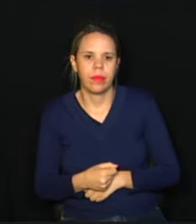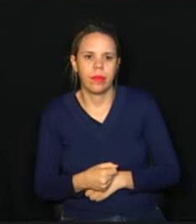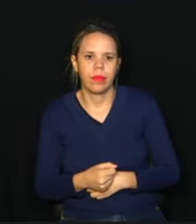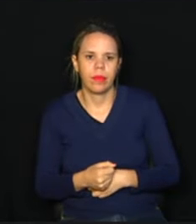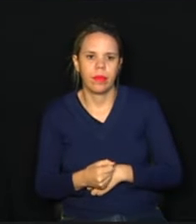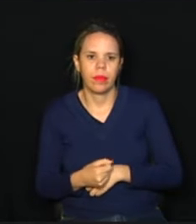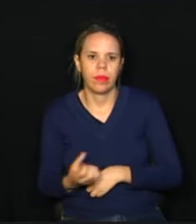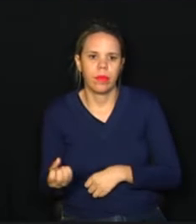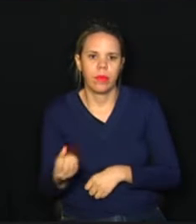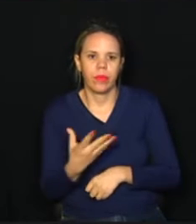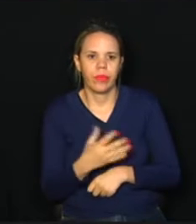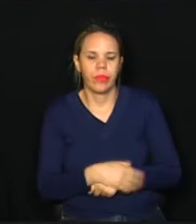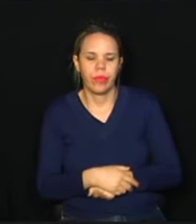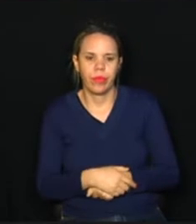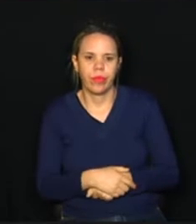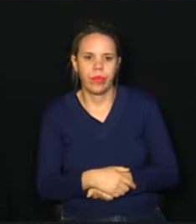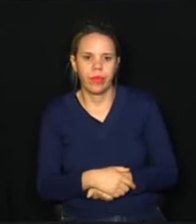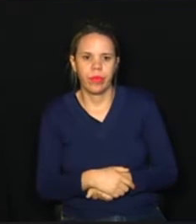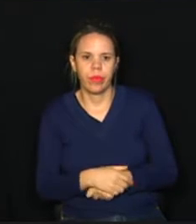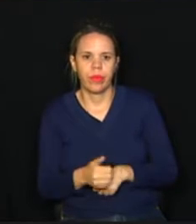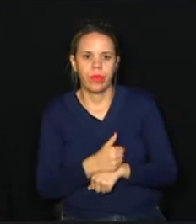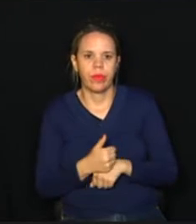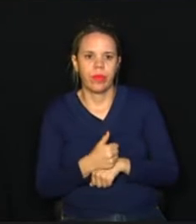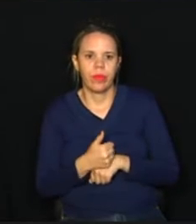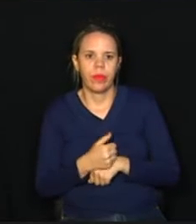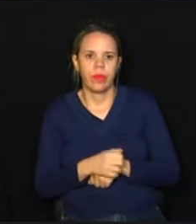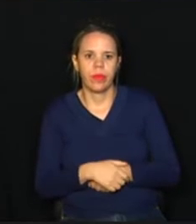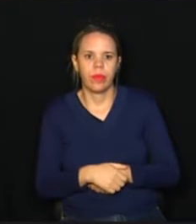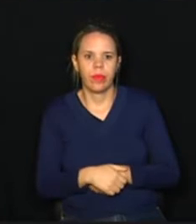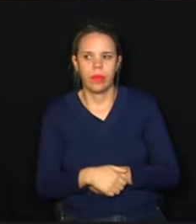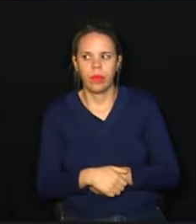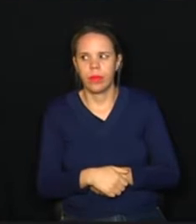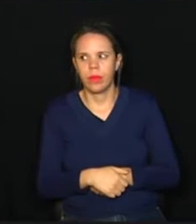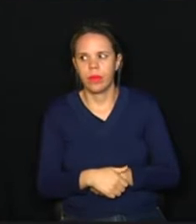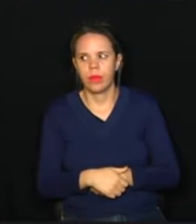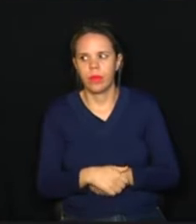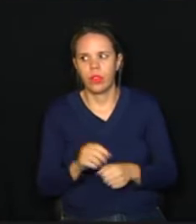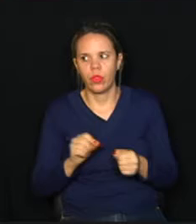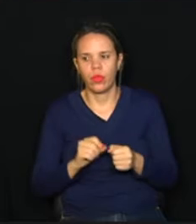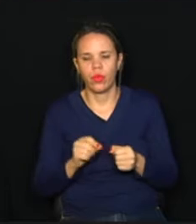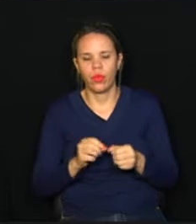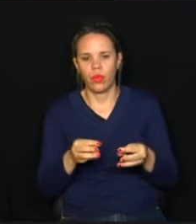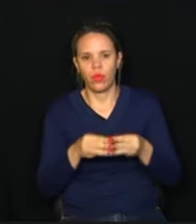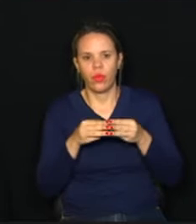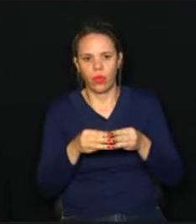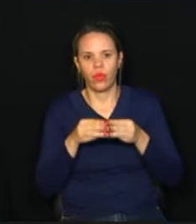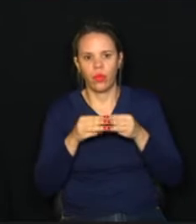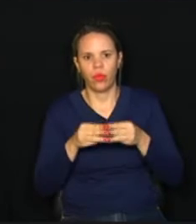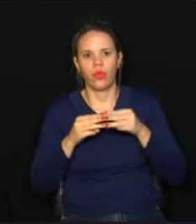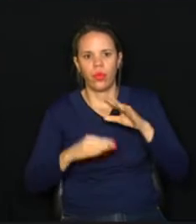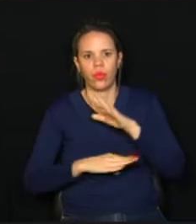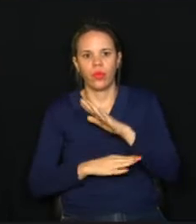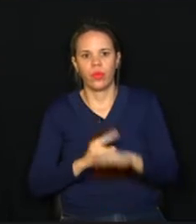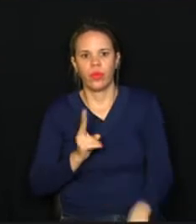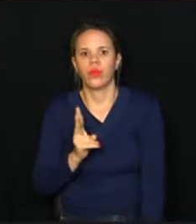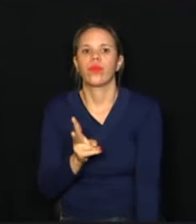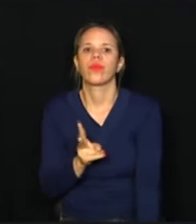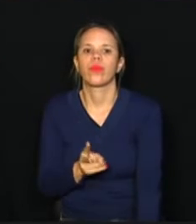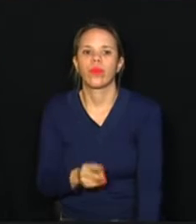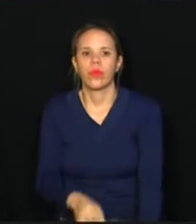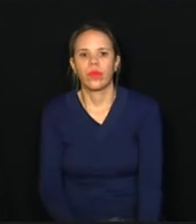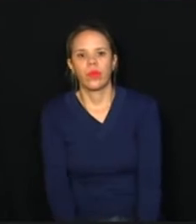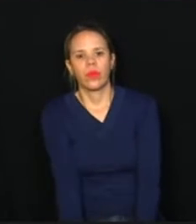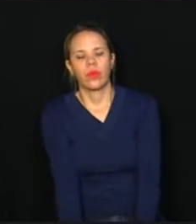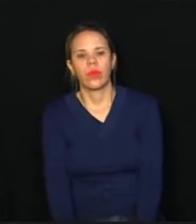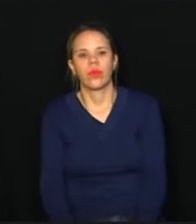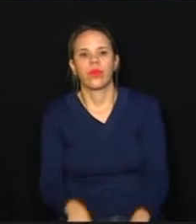de novos profissionais, fazer moções na Câmara de maneira insistente sobre